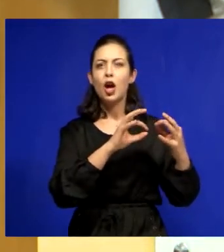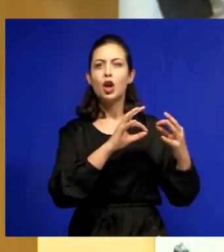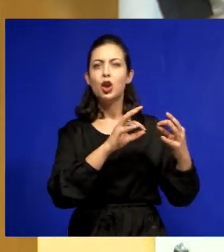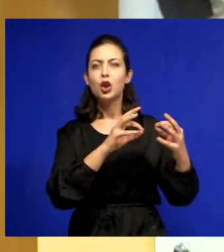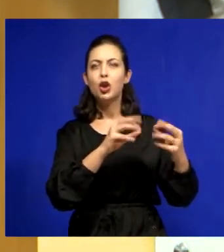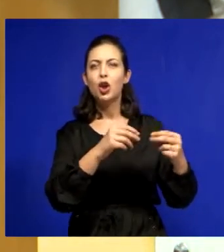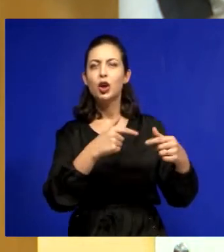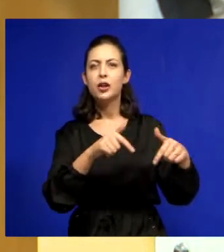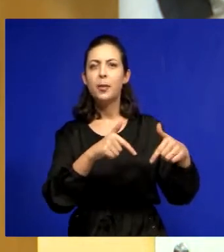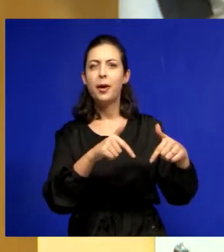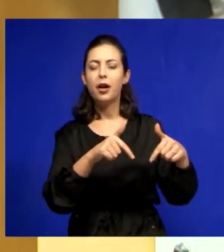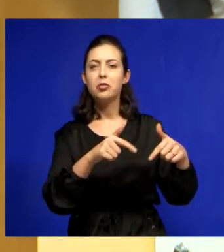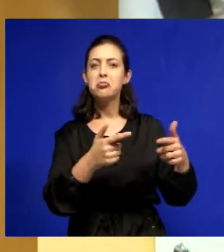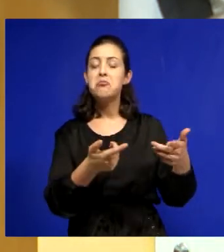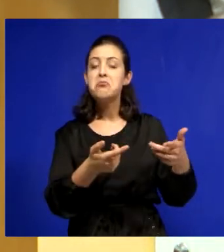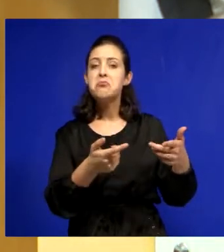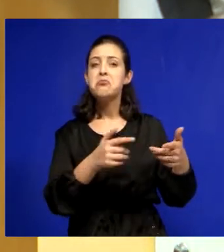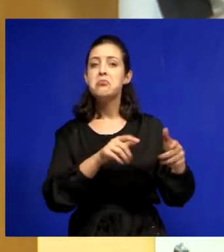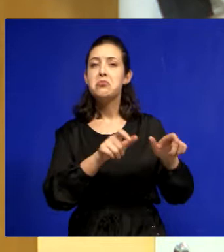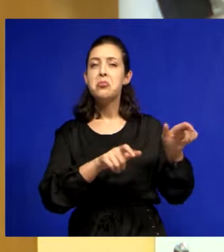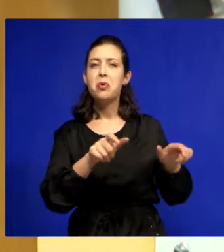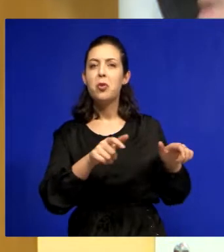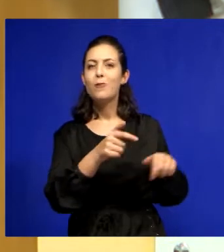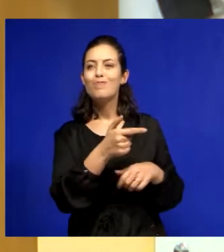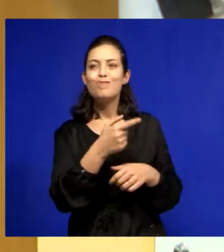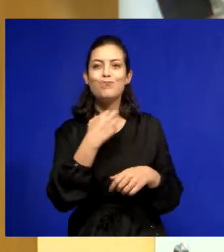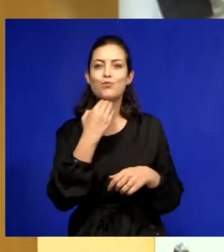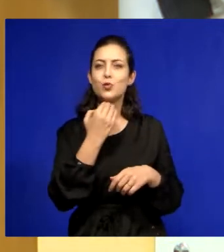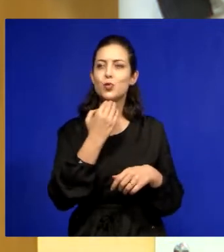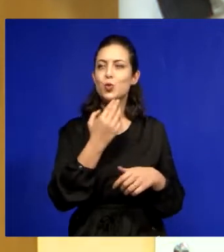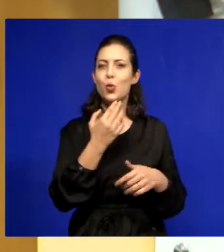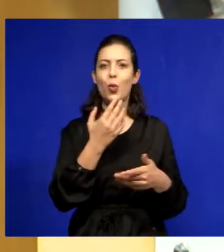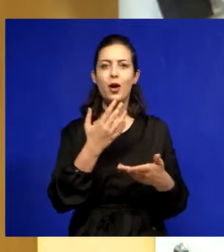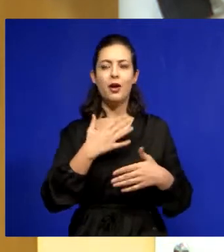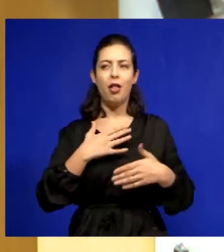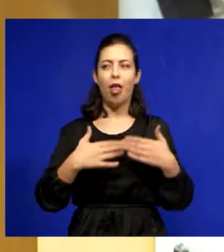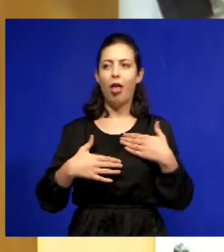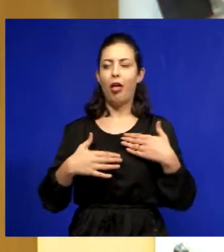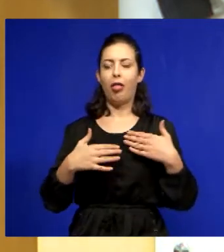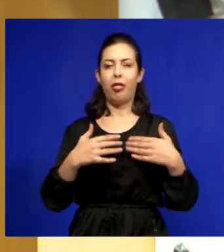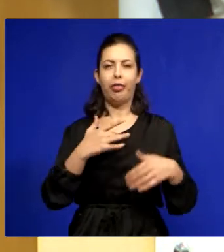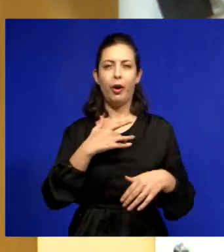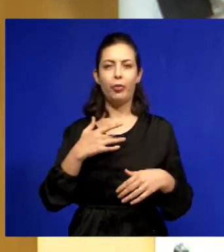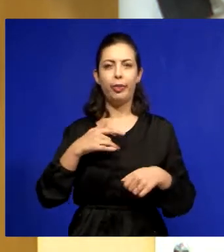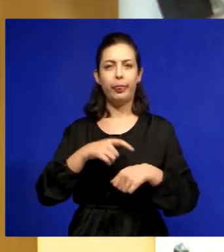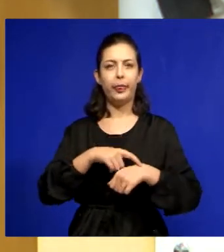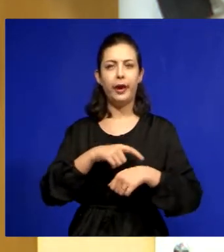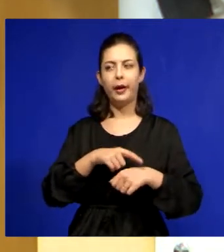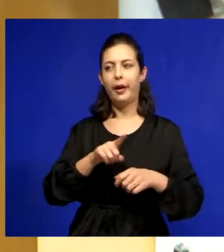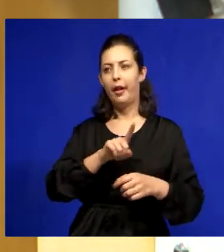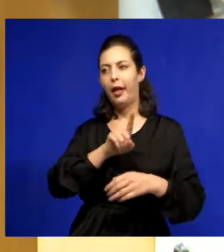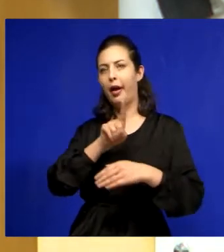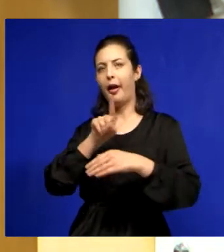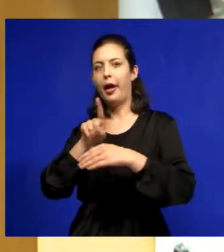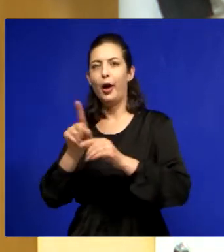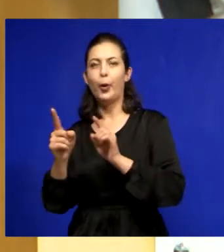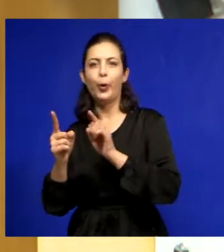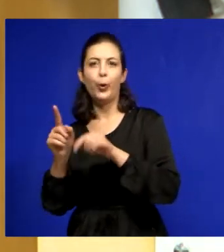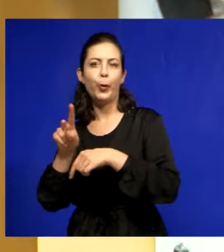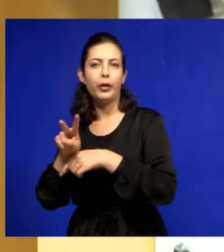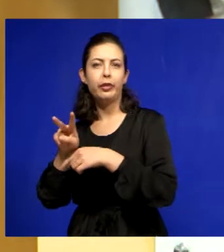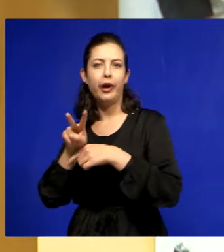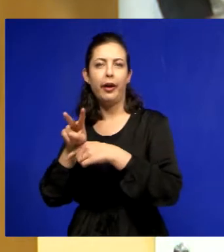algumas pessoas que compõem não tem condição física e saúde de fazer os cuidados que aquela idosa